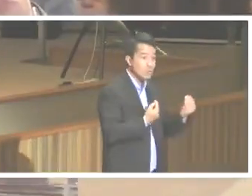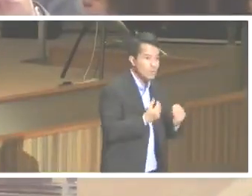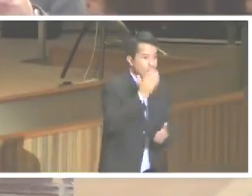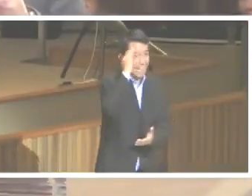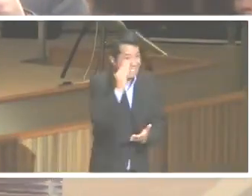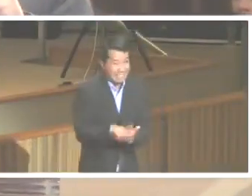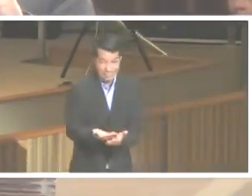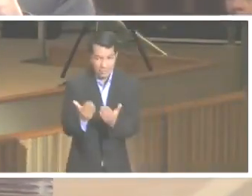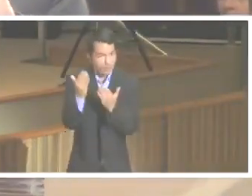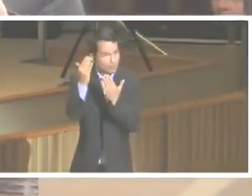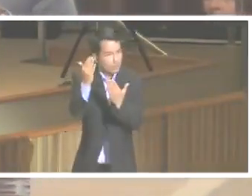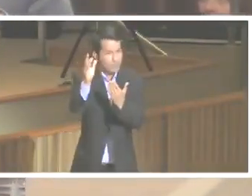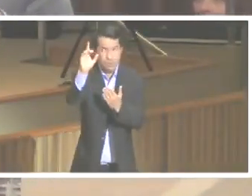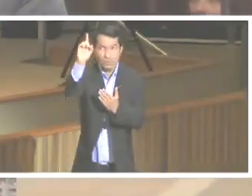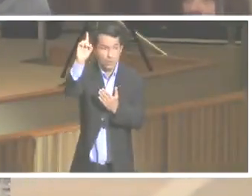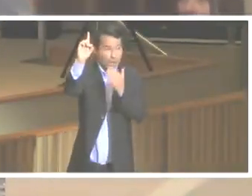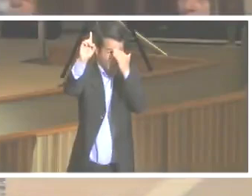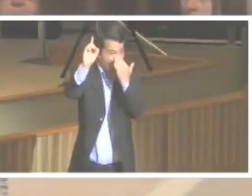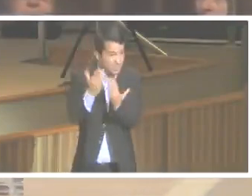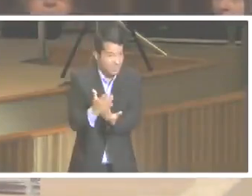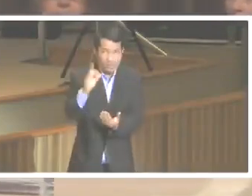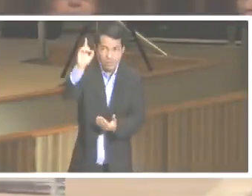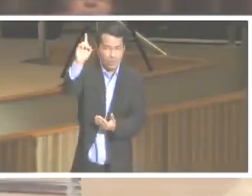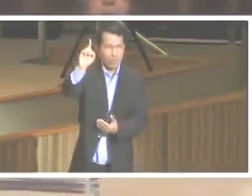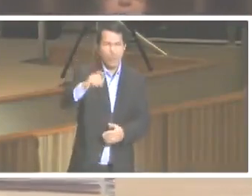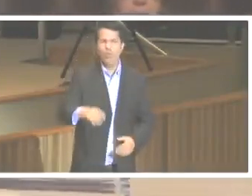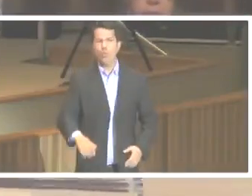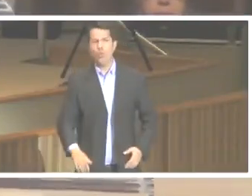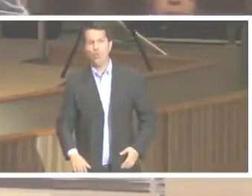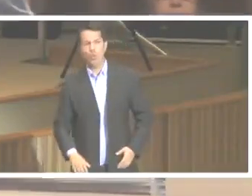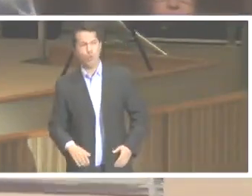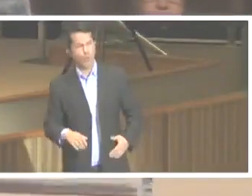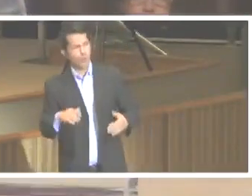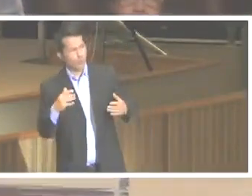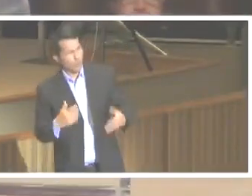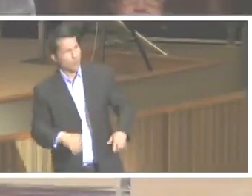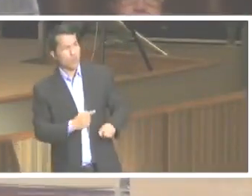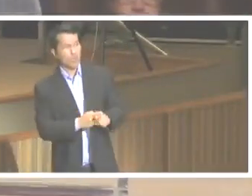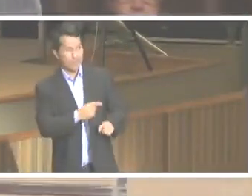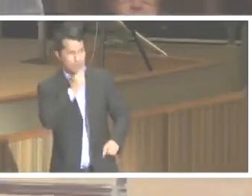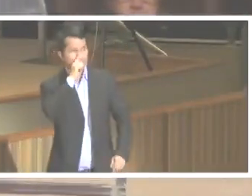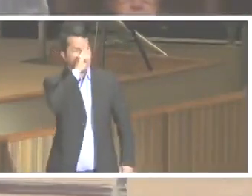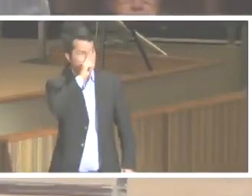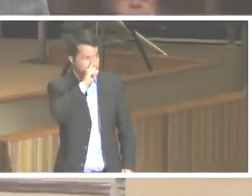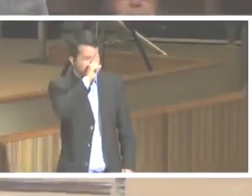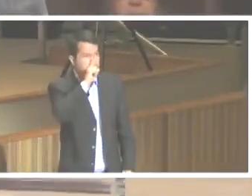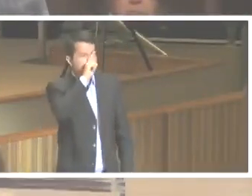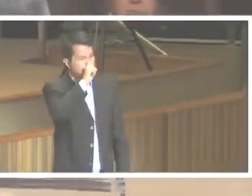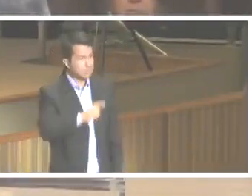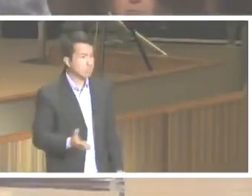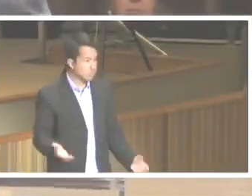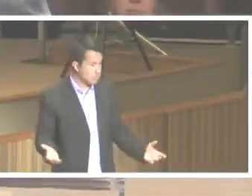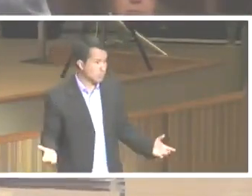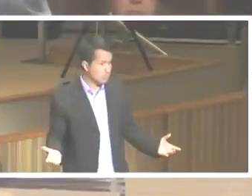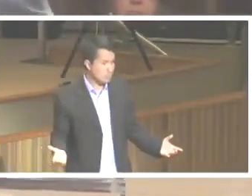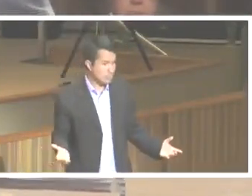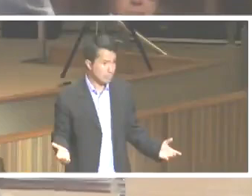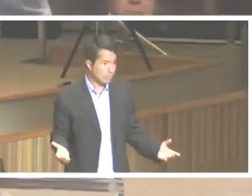de deus seja o tamanho dos riscos do nosso chamado